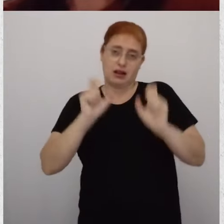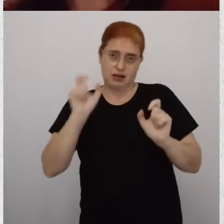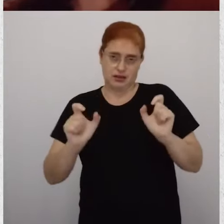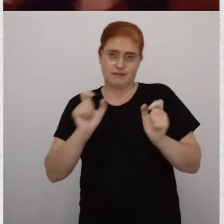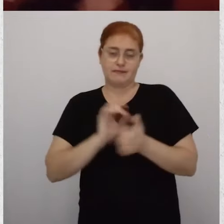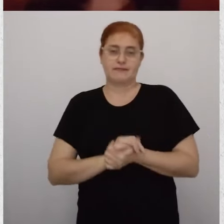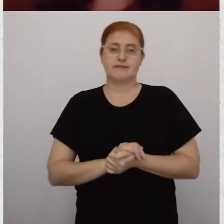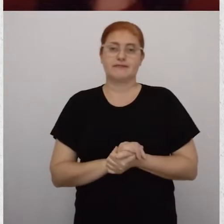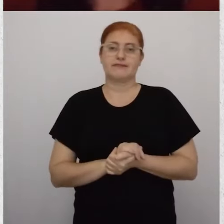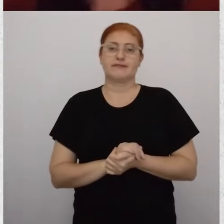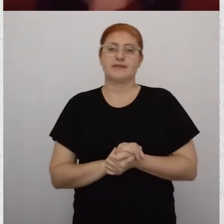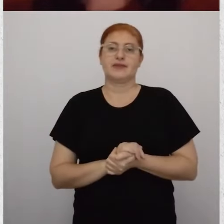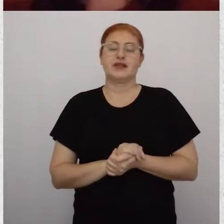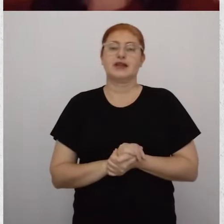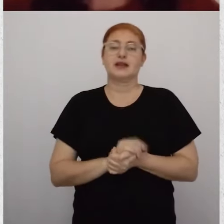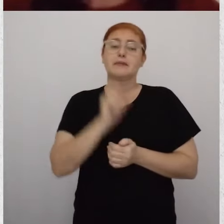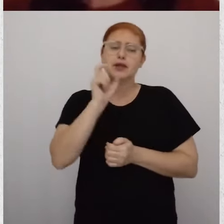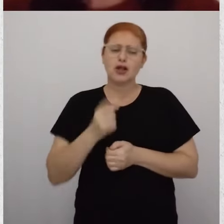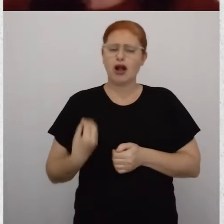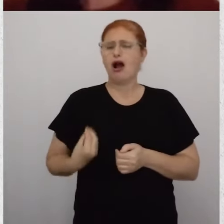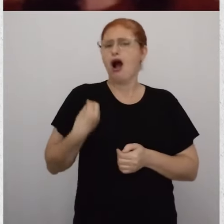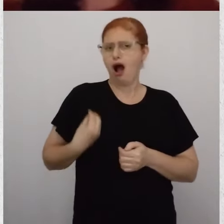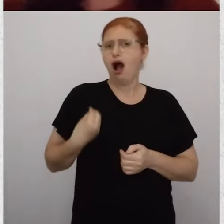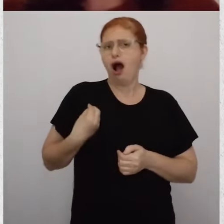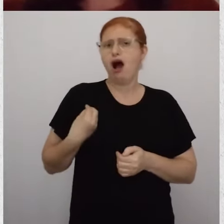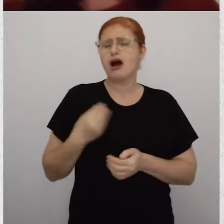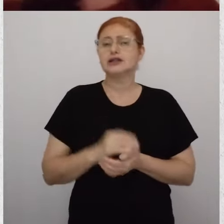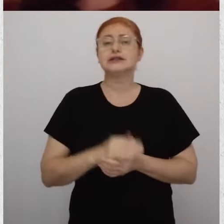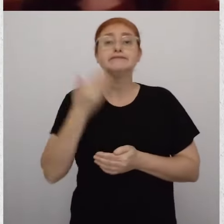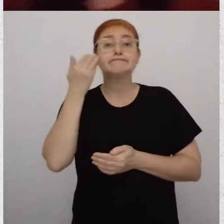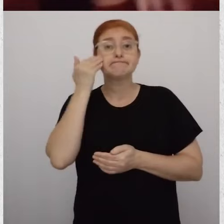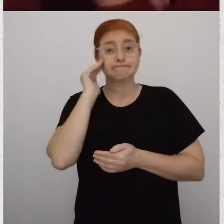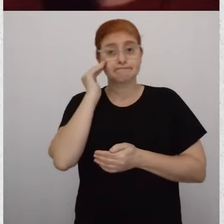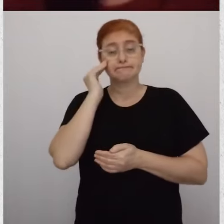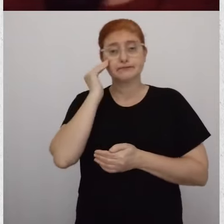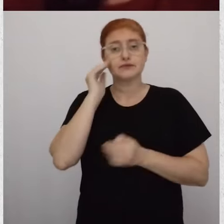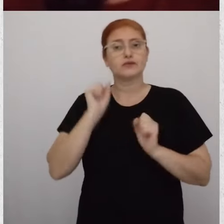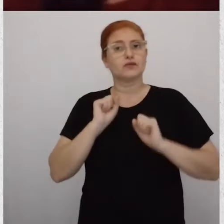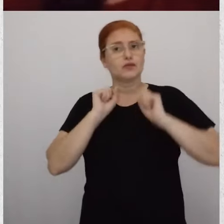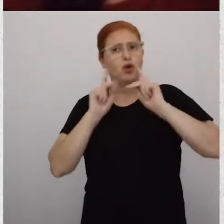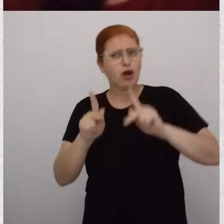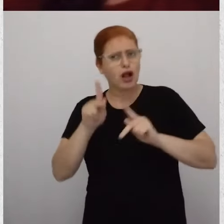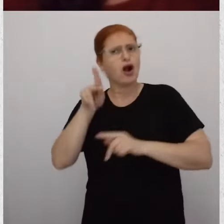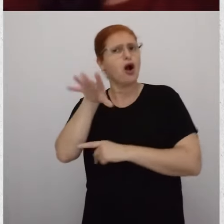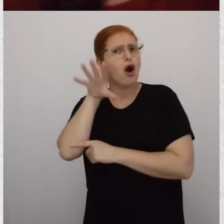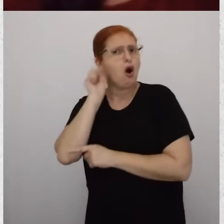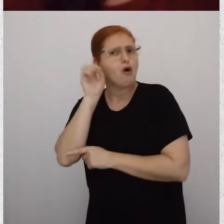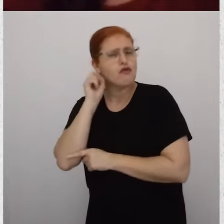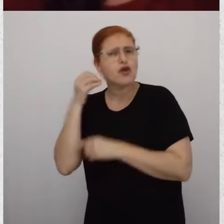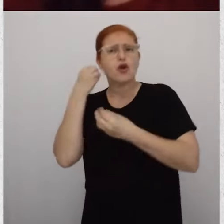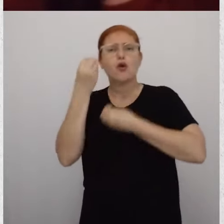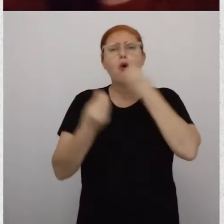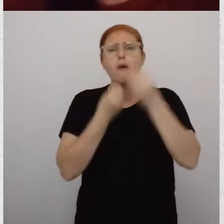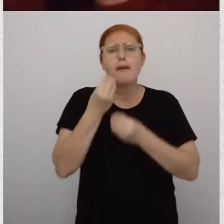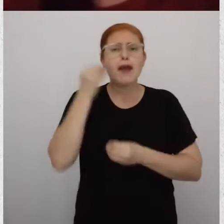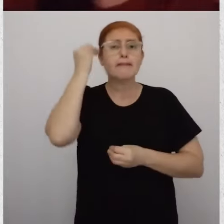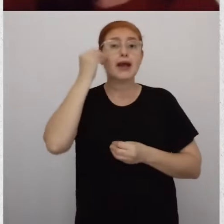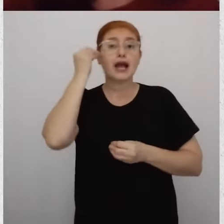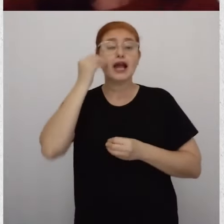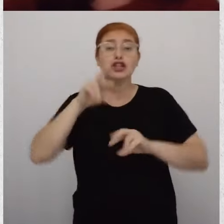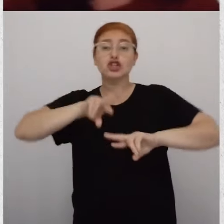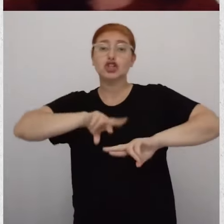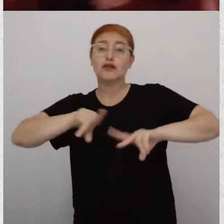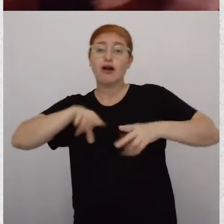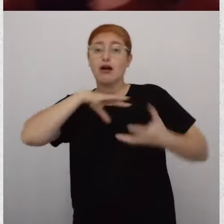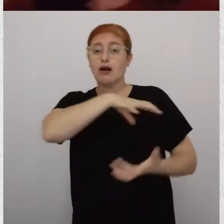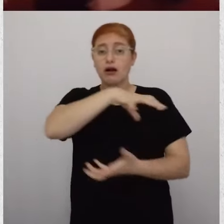assim, de quem está vivendo isso, isso, assim, e entender que, beleza, vamos ouvir como é que se dão as experiências diferentes em relação